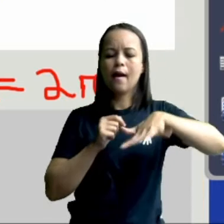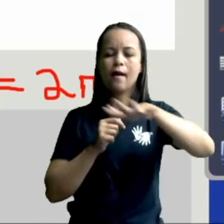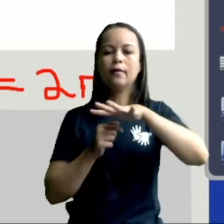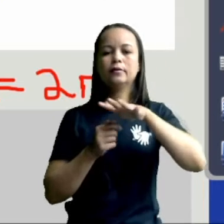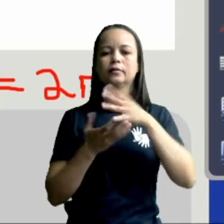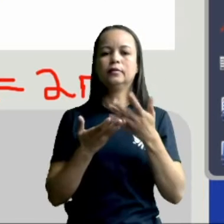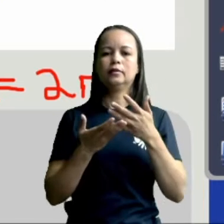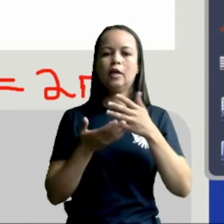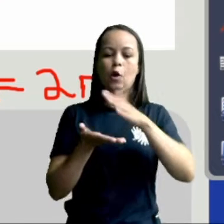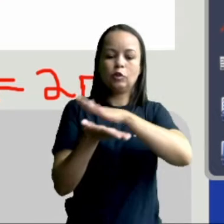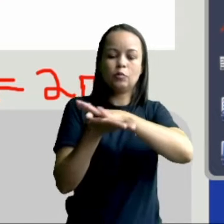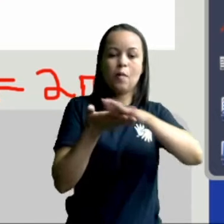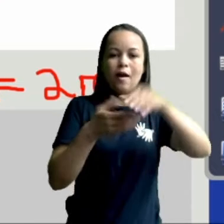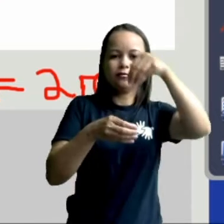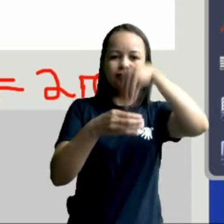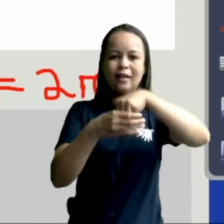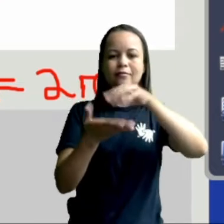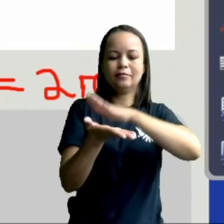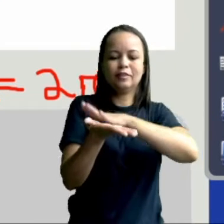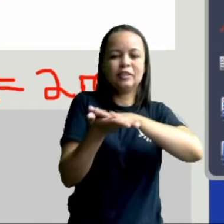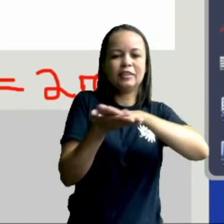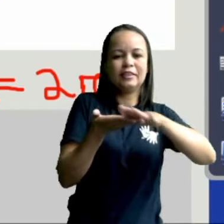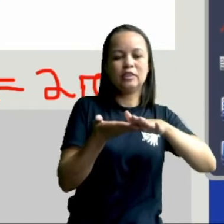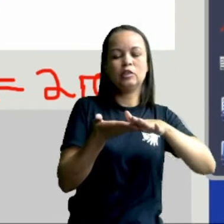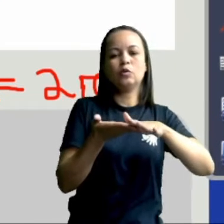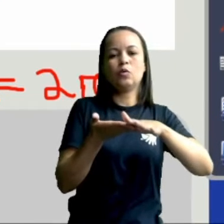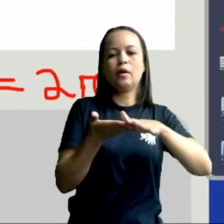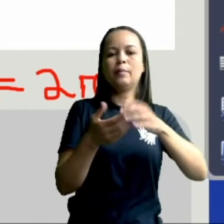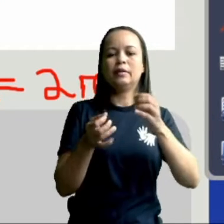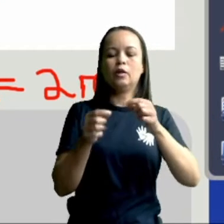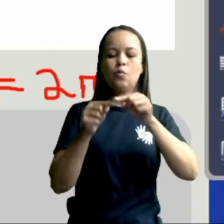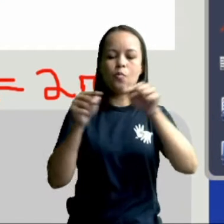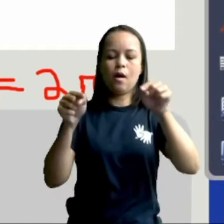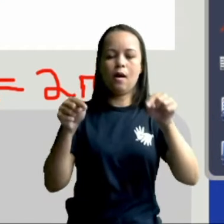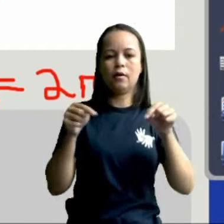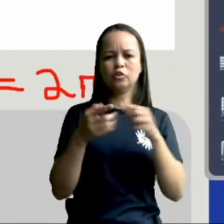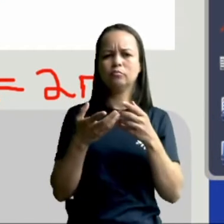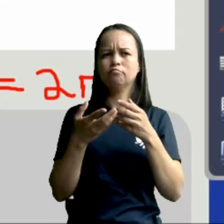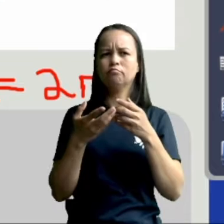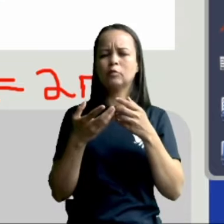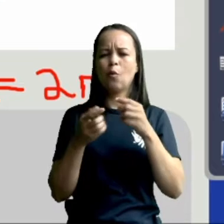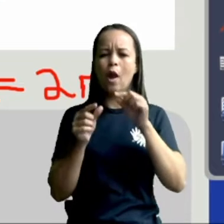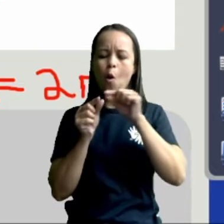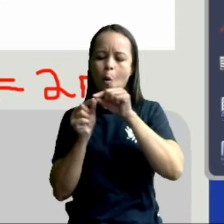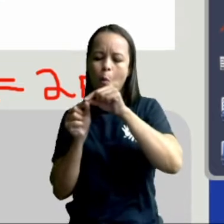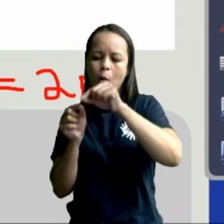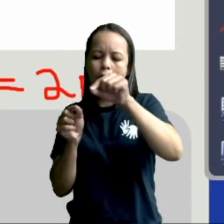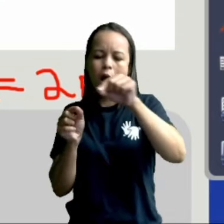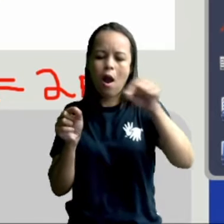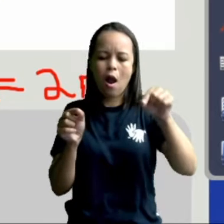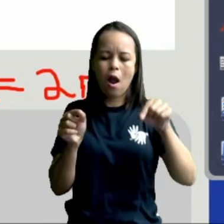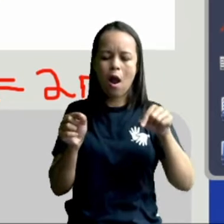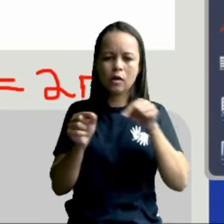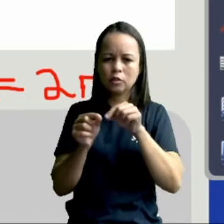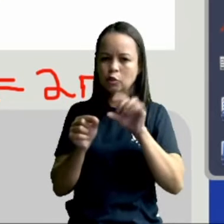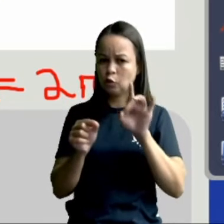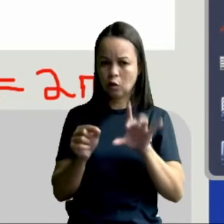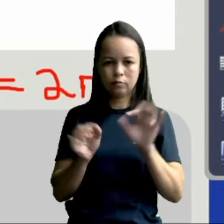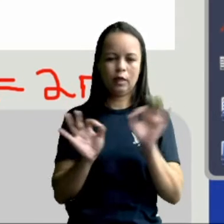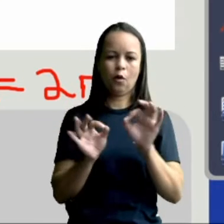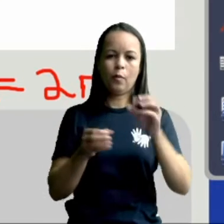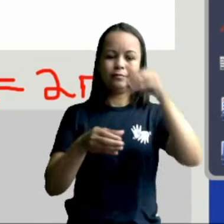área, gente, é o espaço interno. A gente quer agora medir uma região. Não é olhar para a borda apenas, mas para a